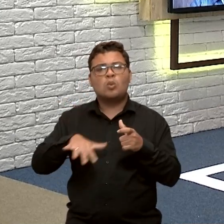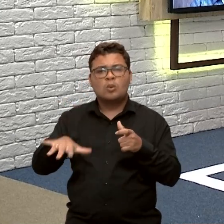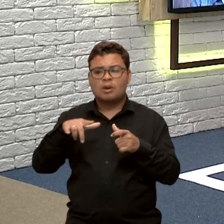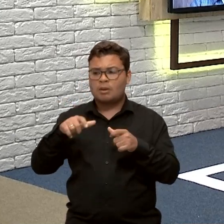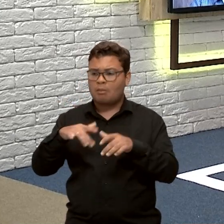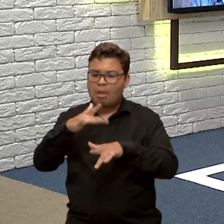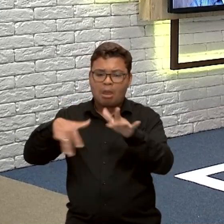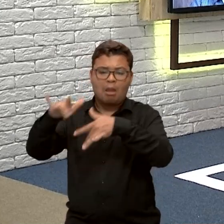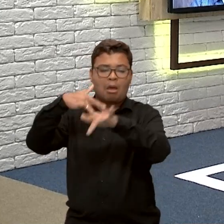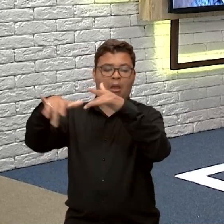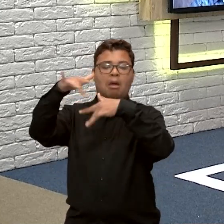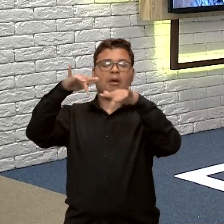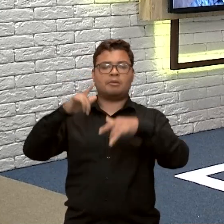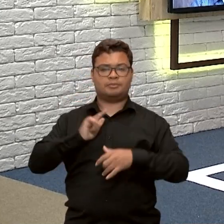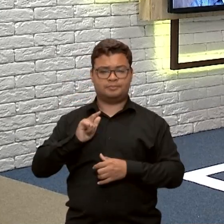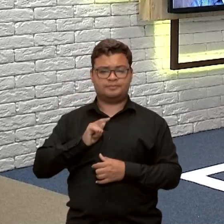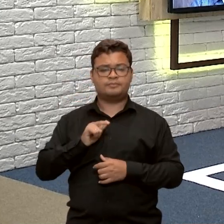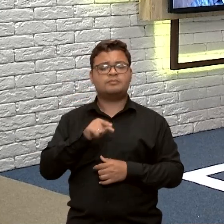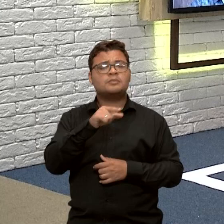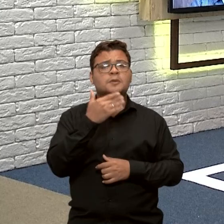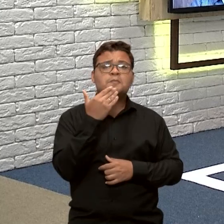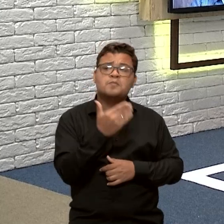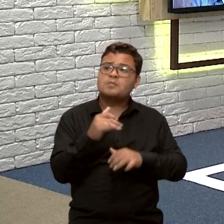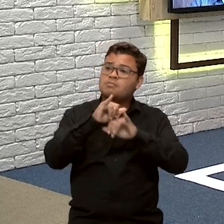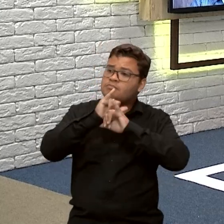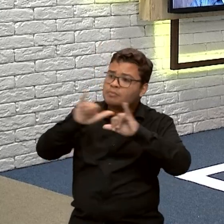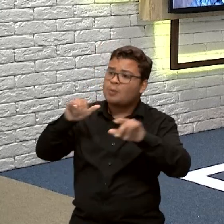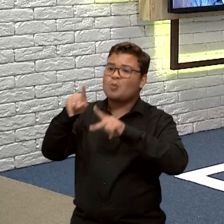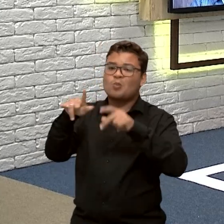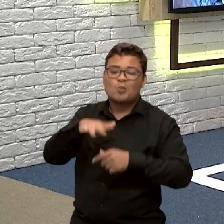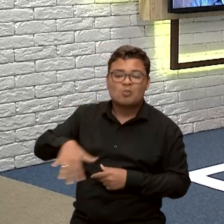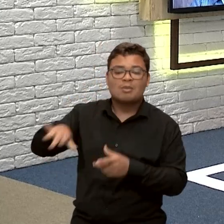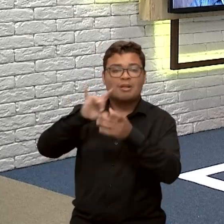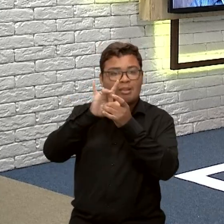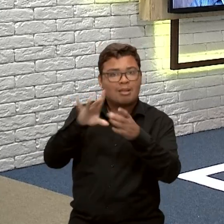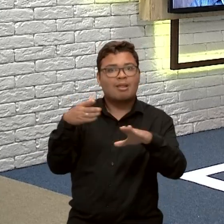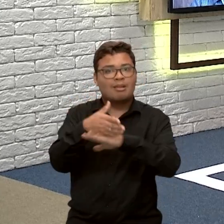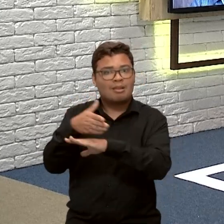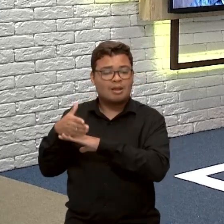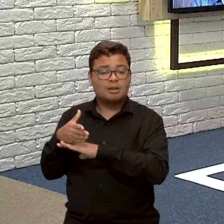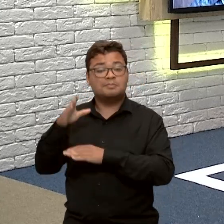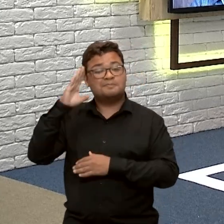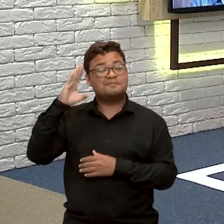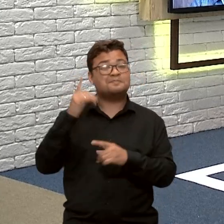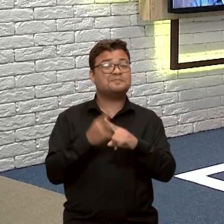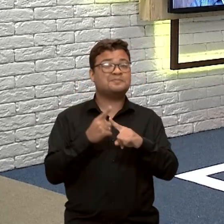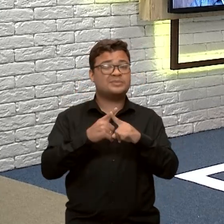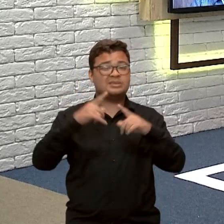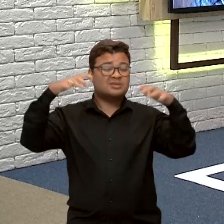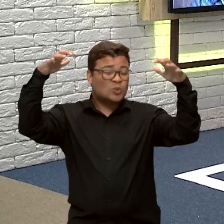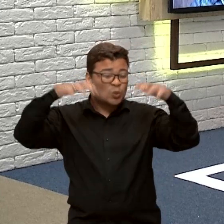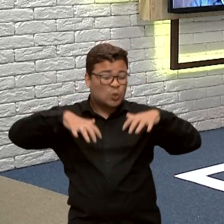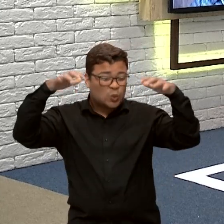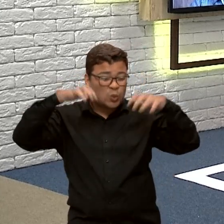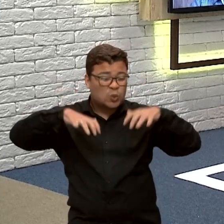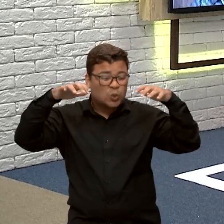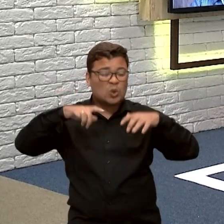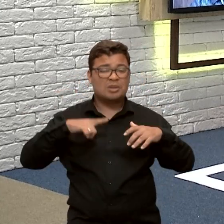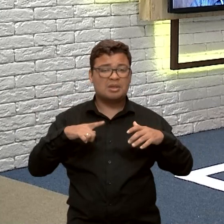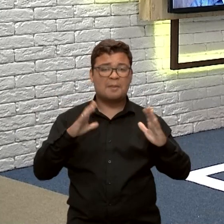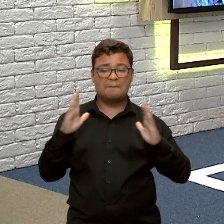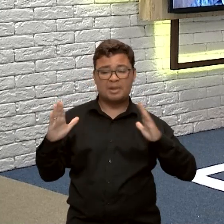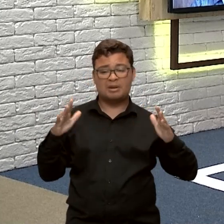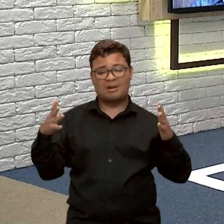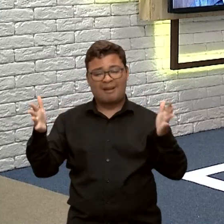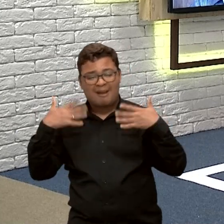onde vive. Também se há locais de, por exemplo, pedidos de inspeção, né,